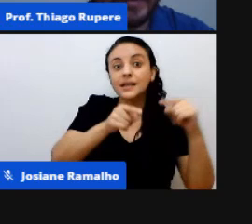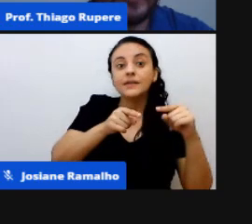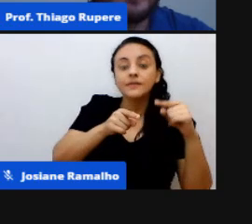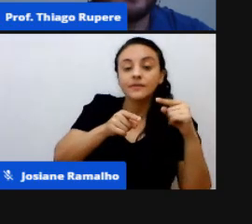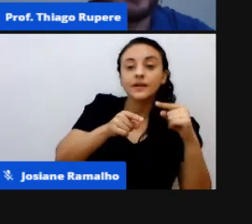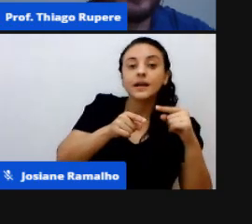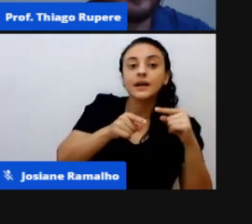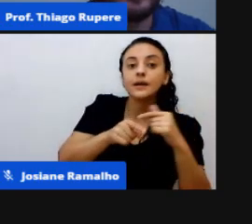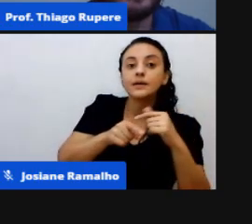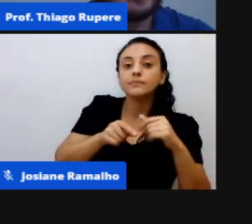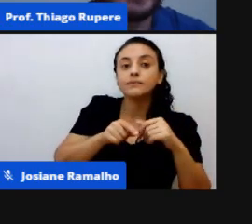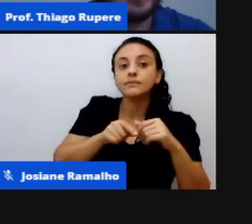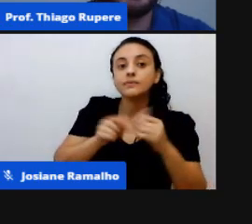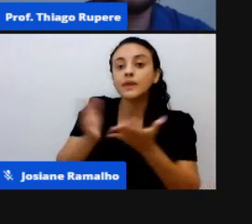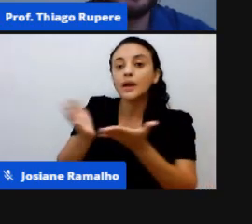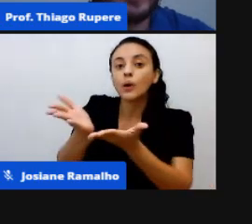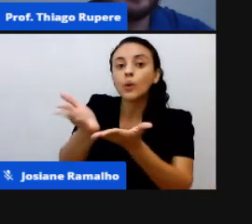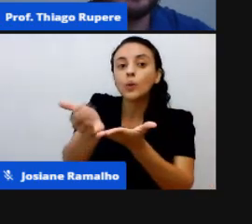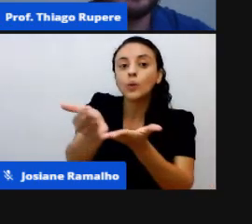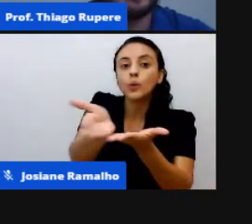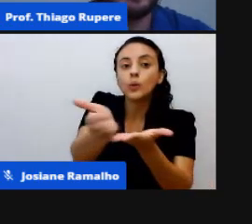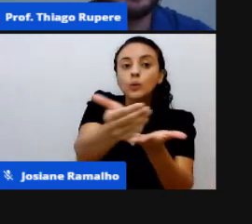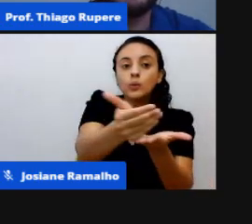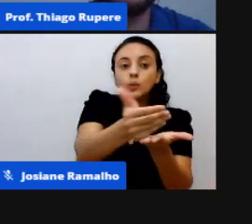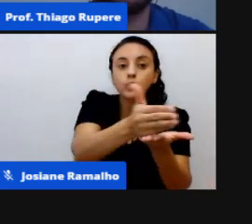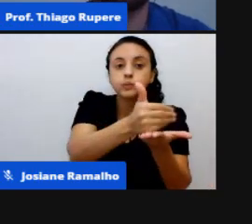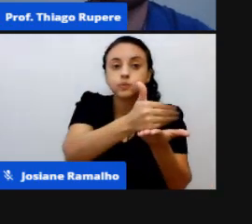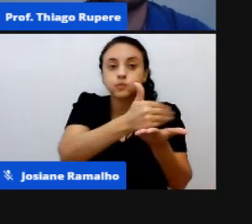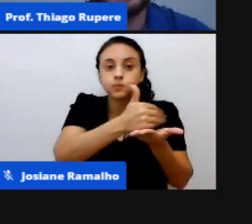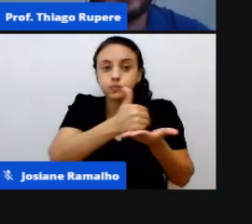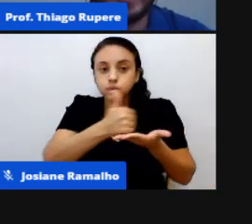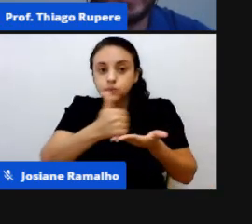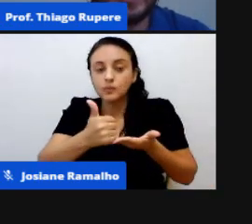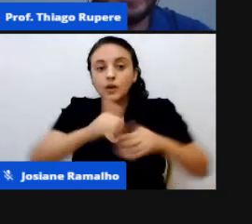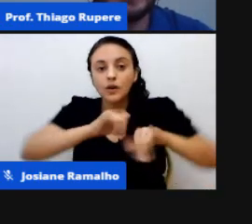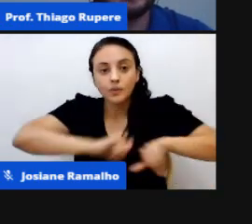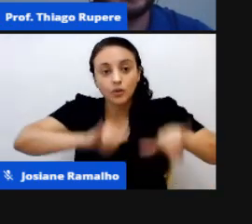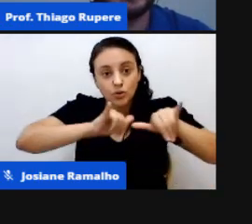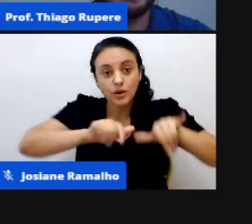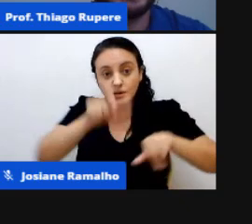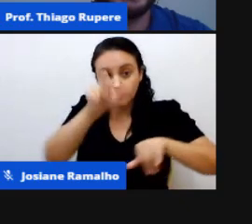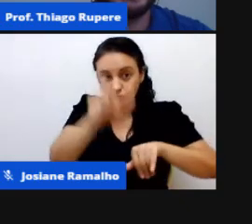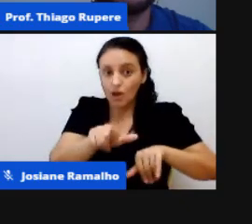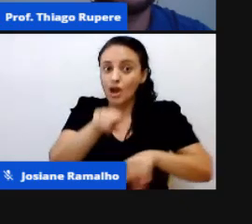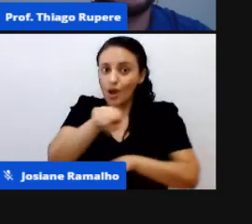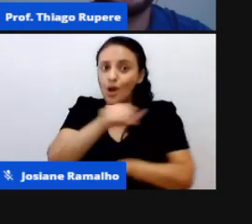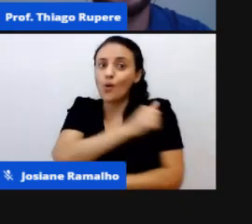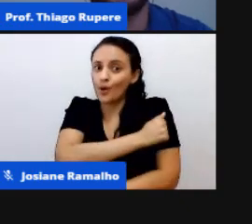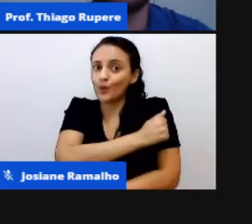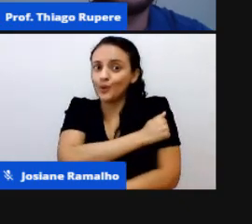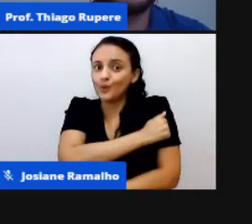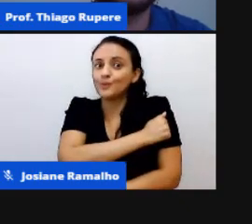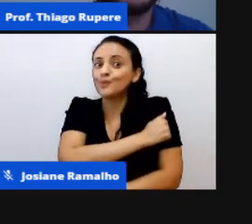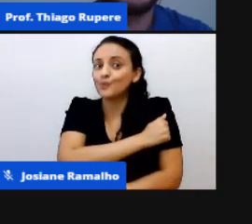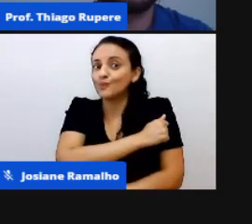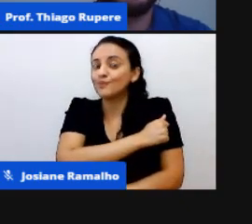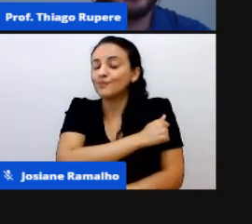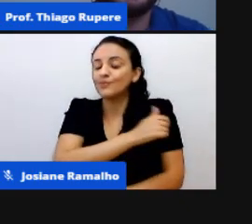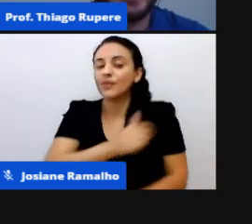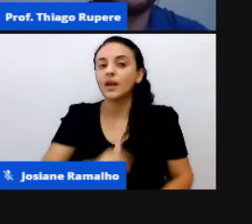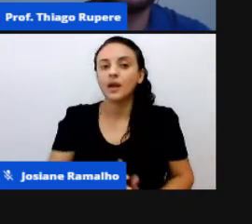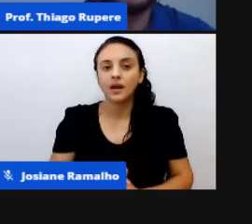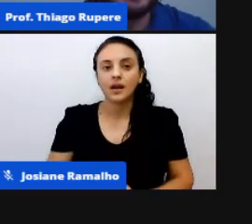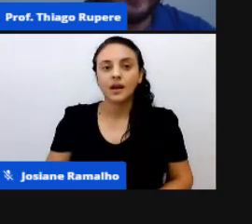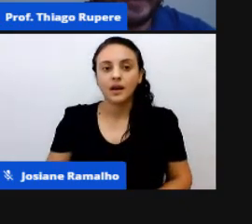essas informações é o aluno, é o estudante. Então, isso propicia para ele, como eu posso dizer,